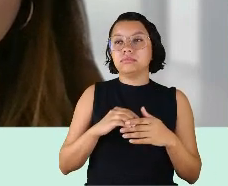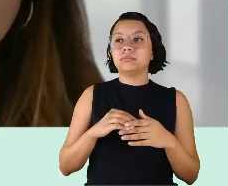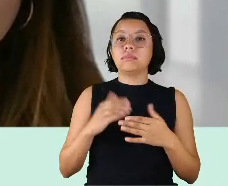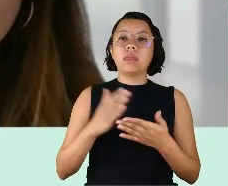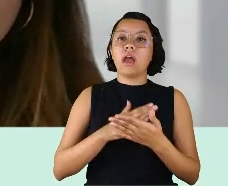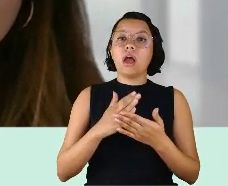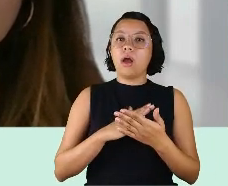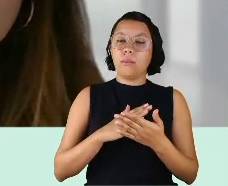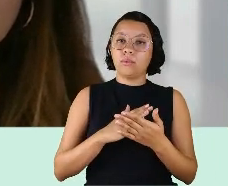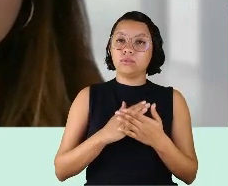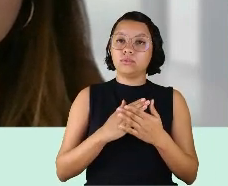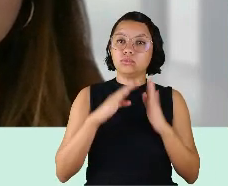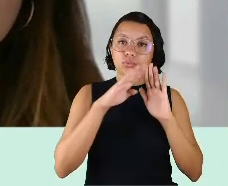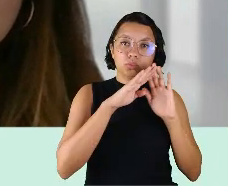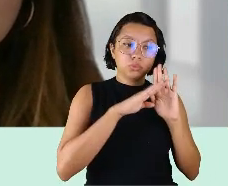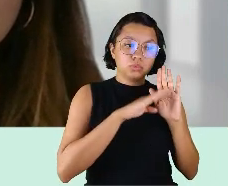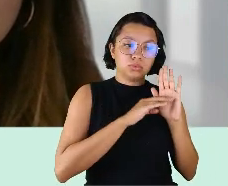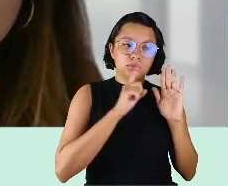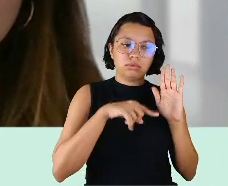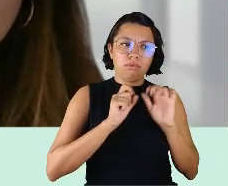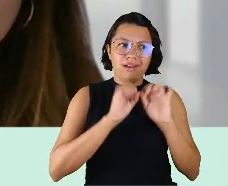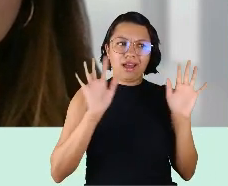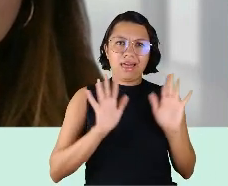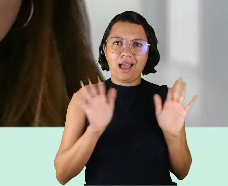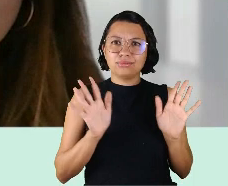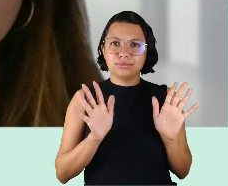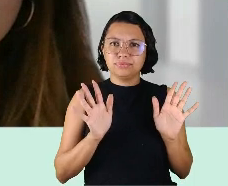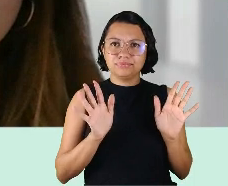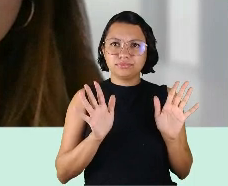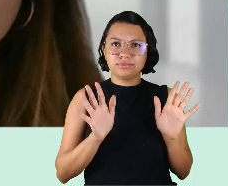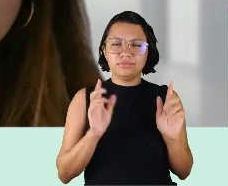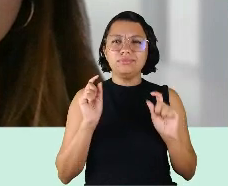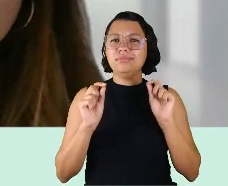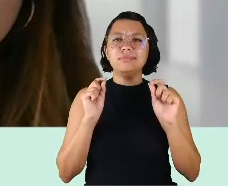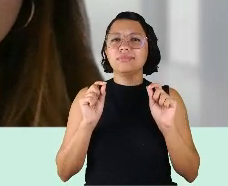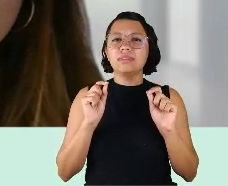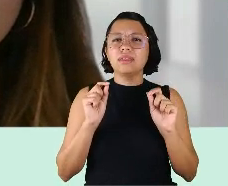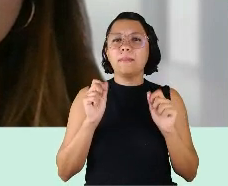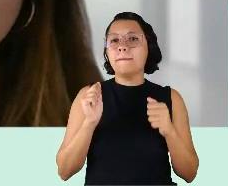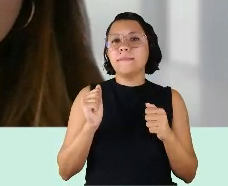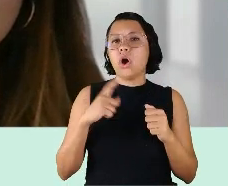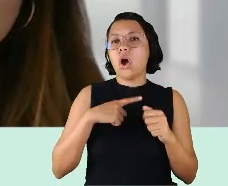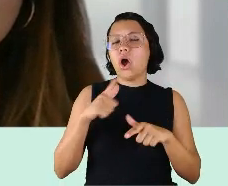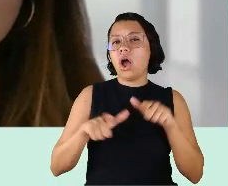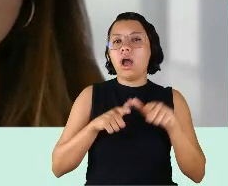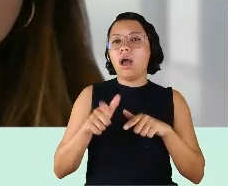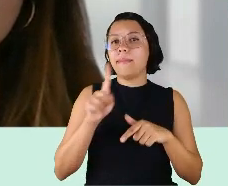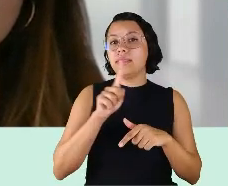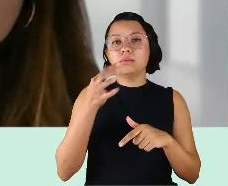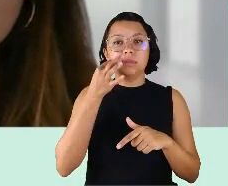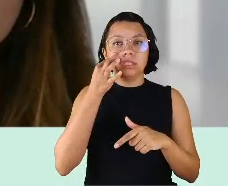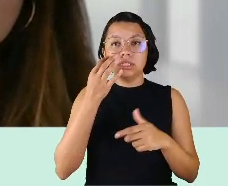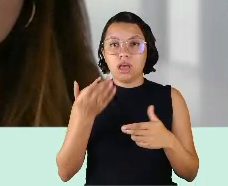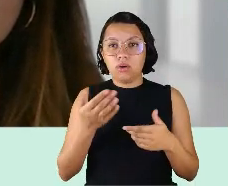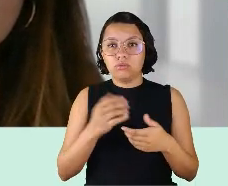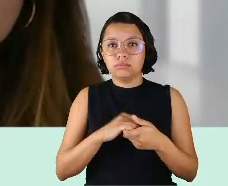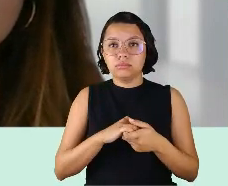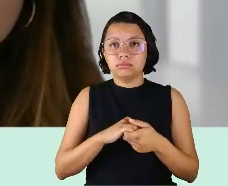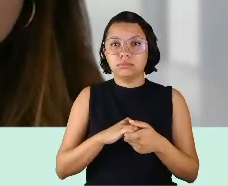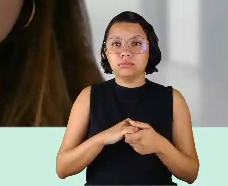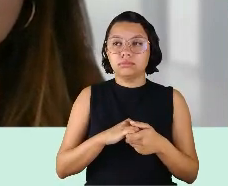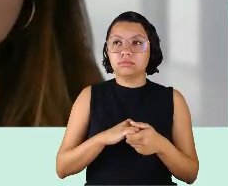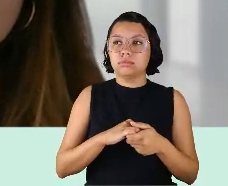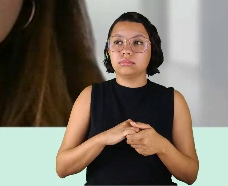requisitos, né, são óbvios, né? Quem é que pode ter um trabalho não presencial?